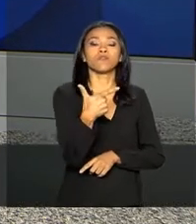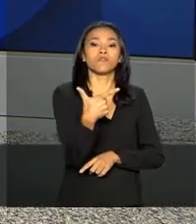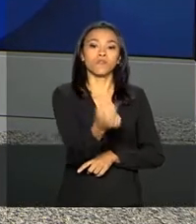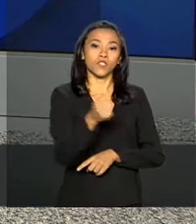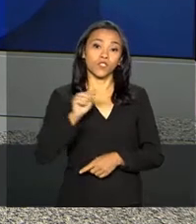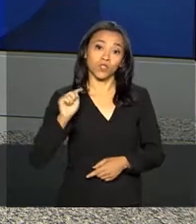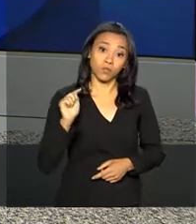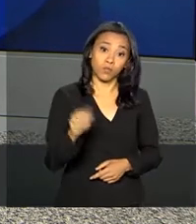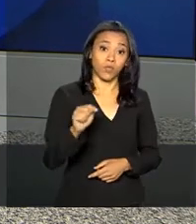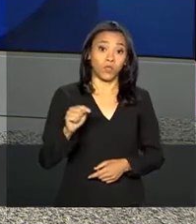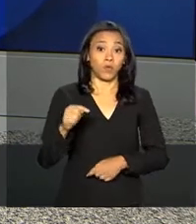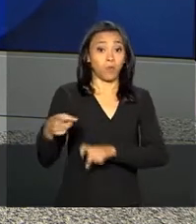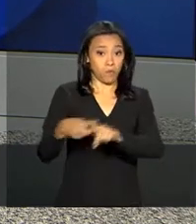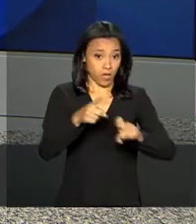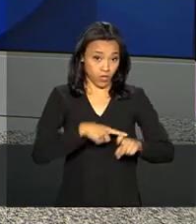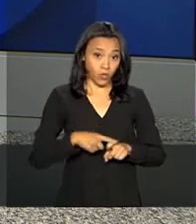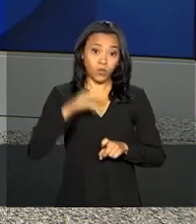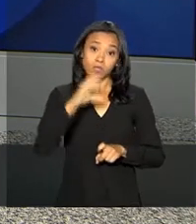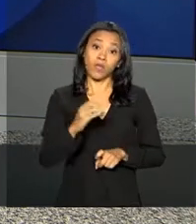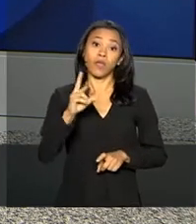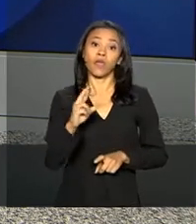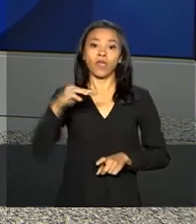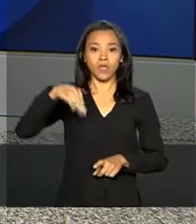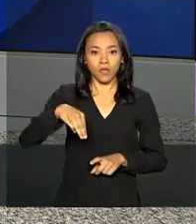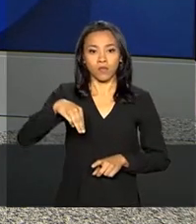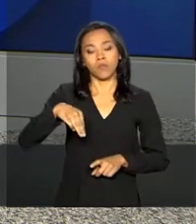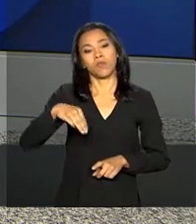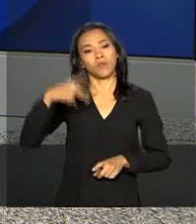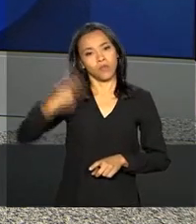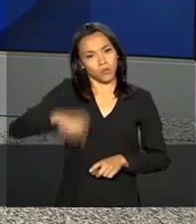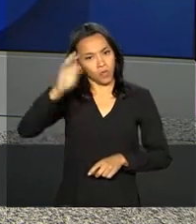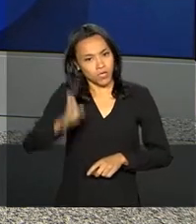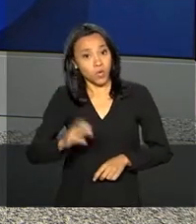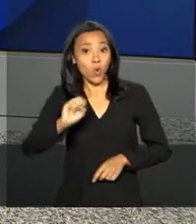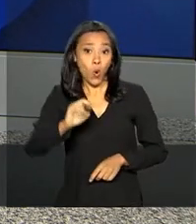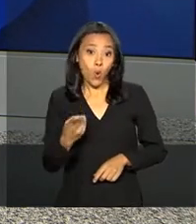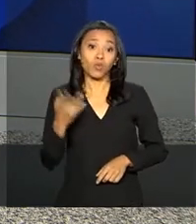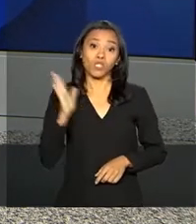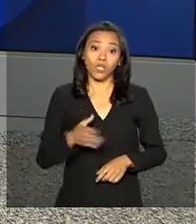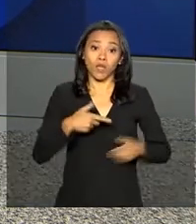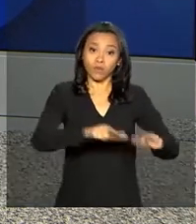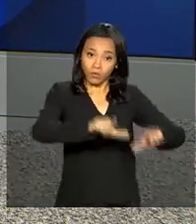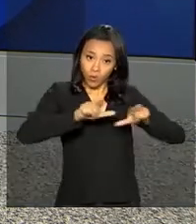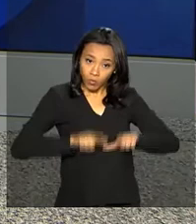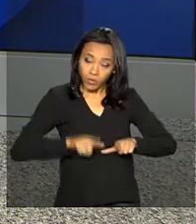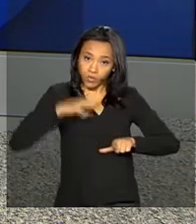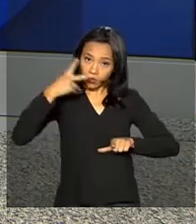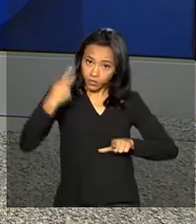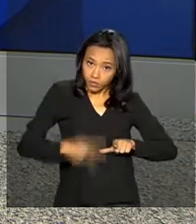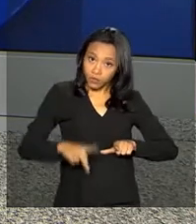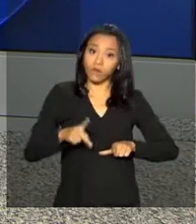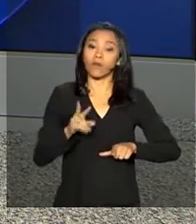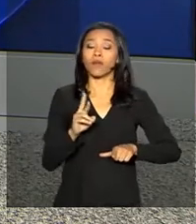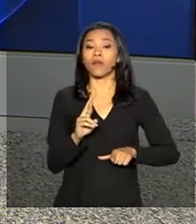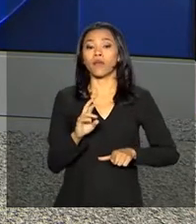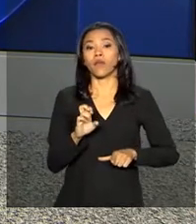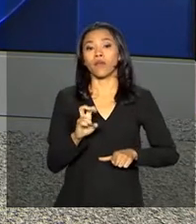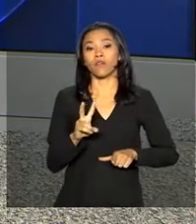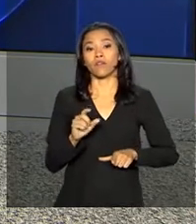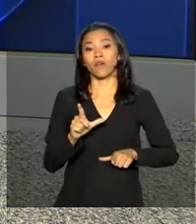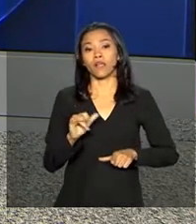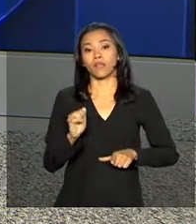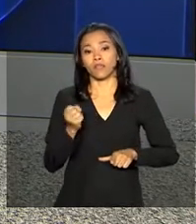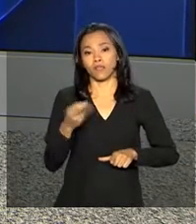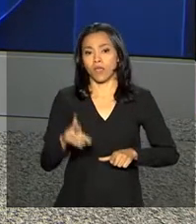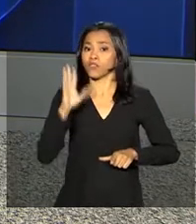crm brasileiro ou que revalidar o diploma aqui no brasil fizeram a inscrição desse total mais de 13 mil inscrições foram